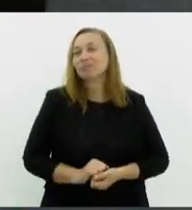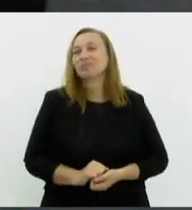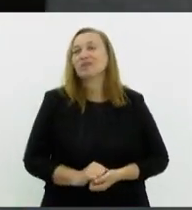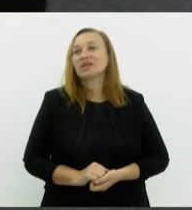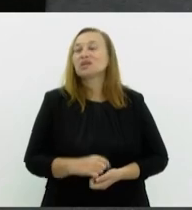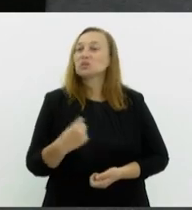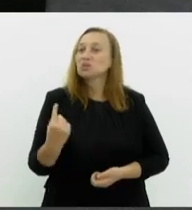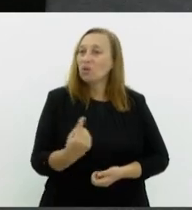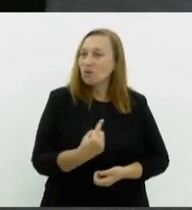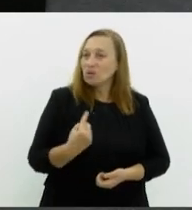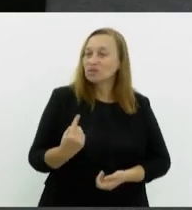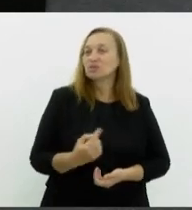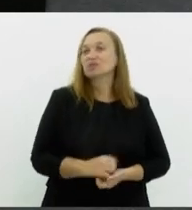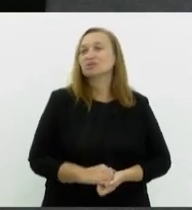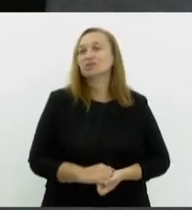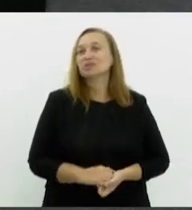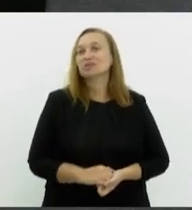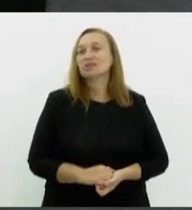nosso